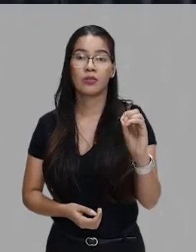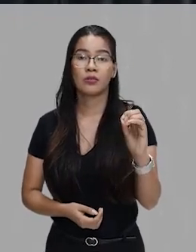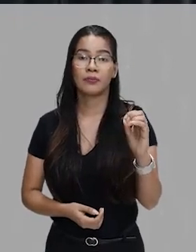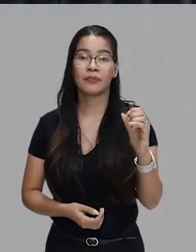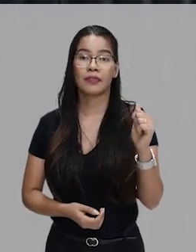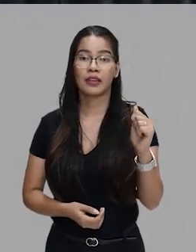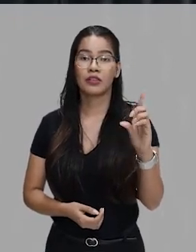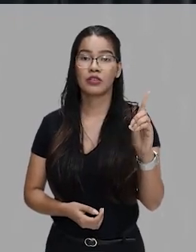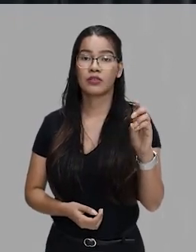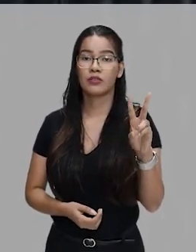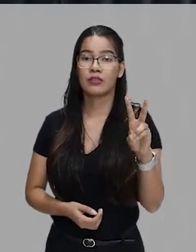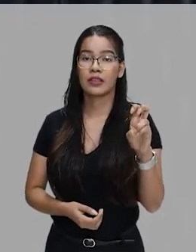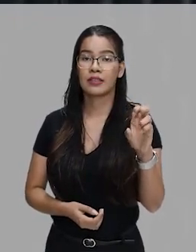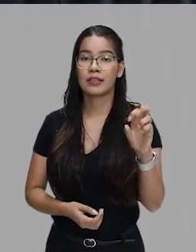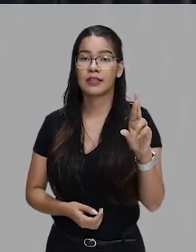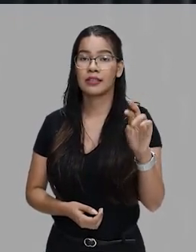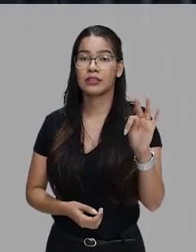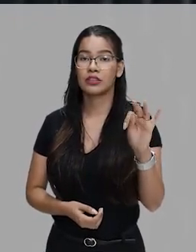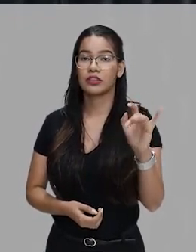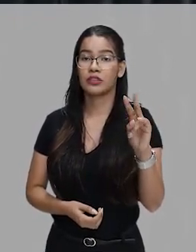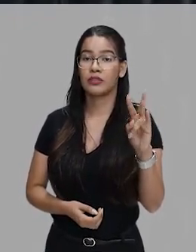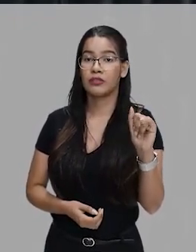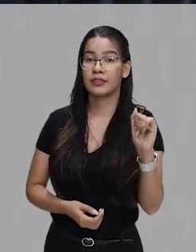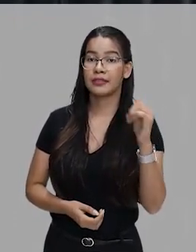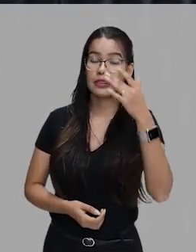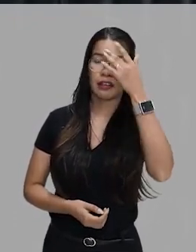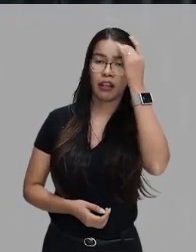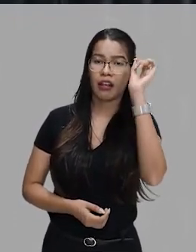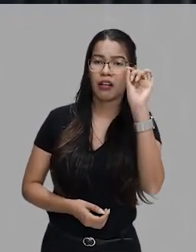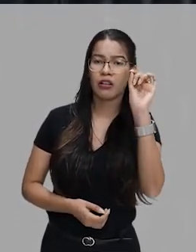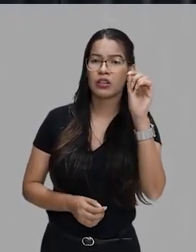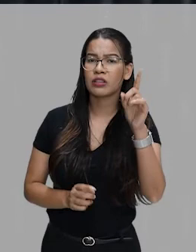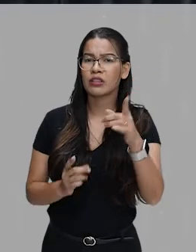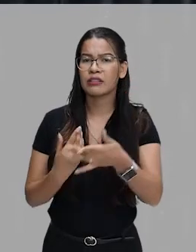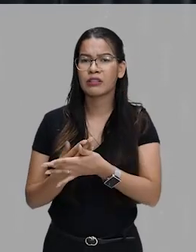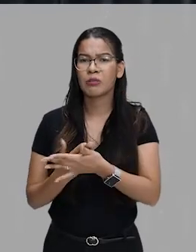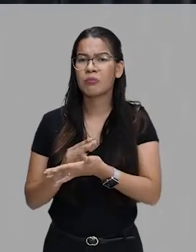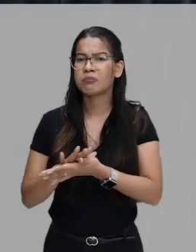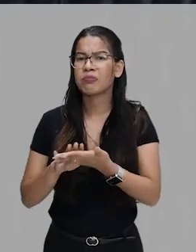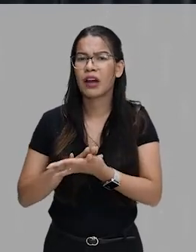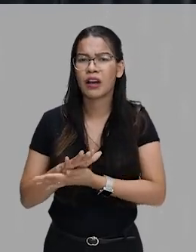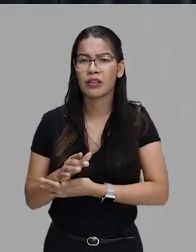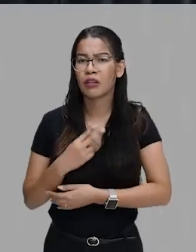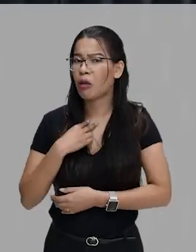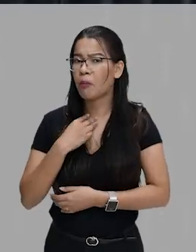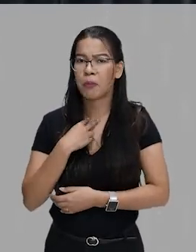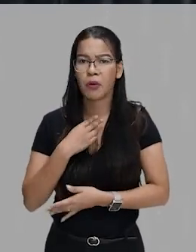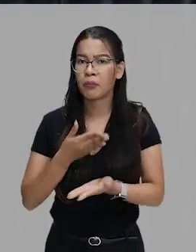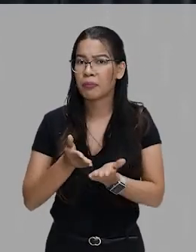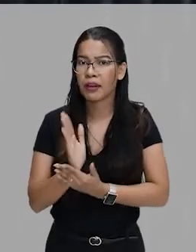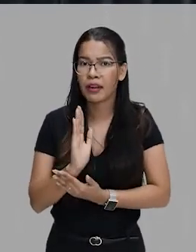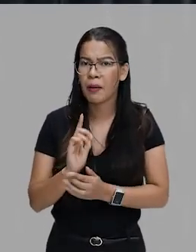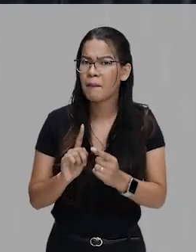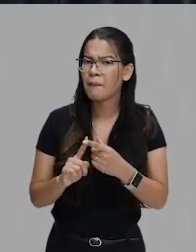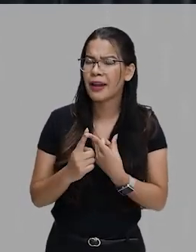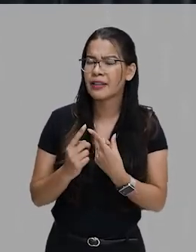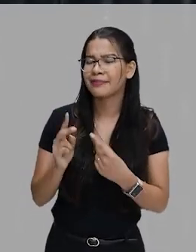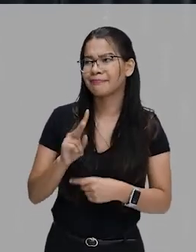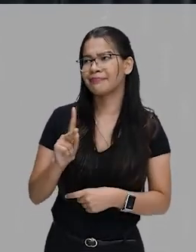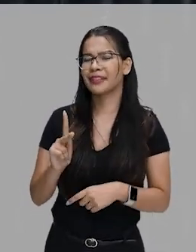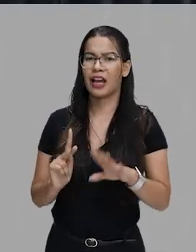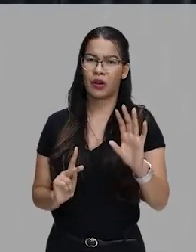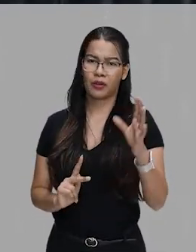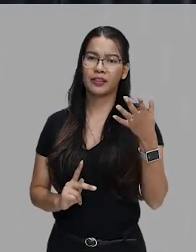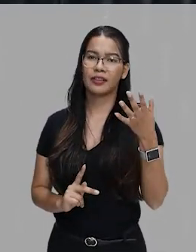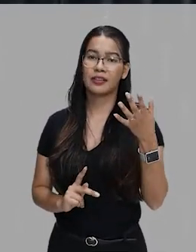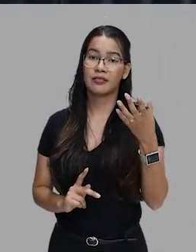adversativa. Quem não estuda nada não tem como ser aprovado, não é verdade? Ah, professora, mas acontece.